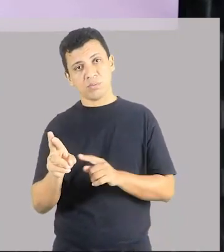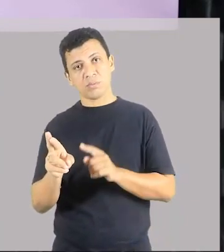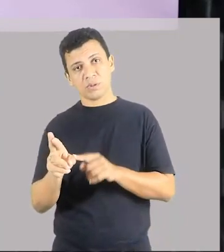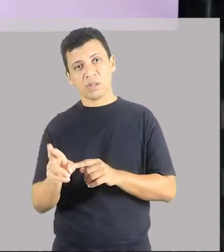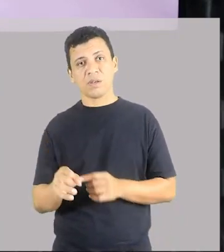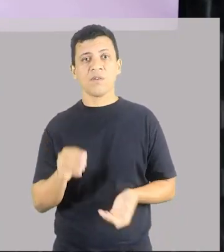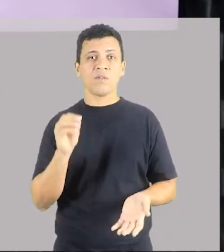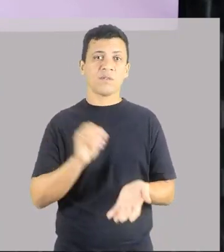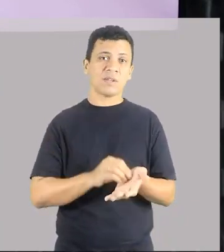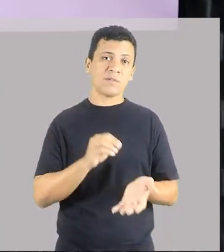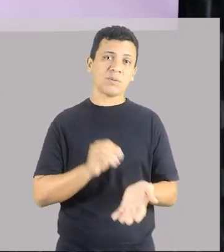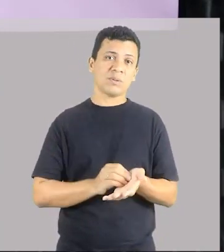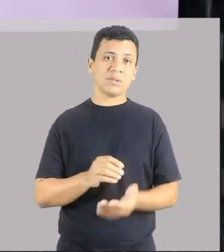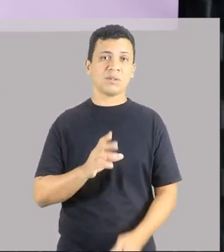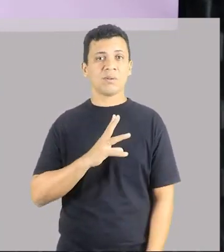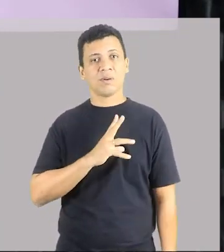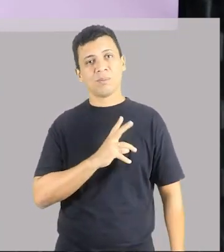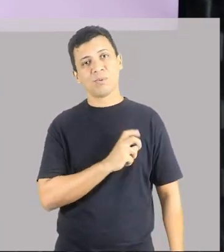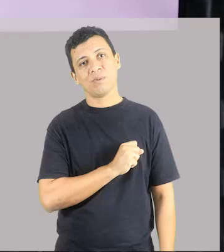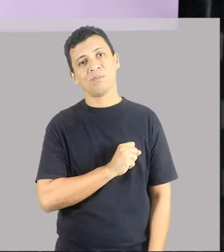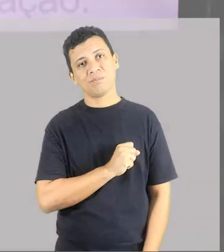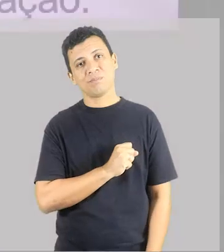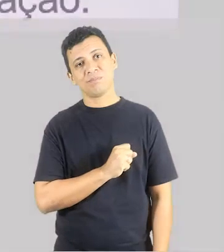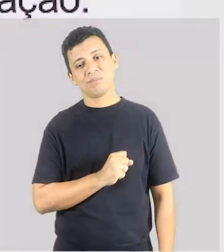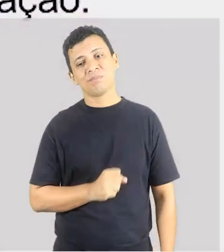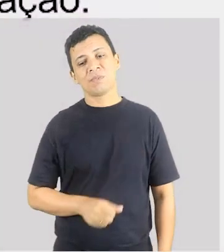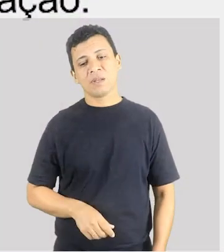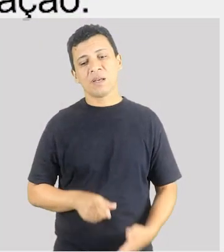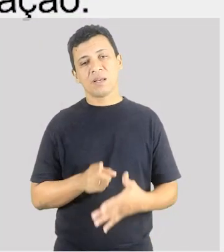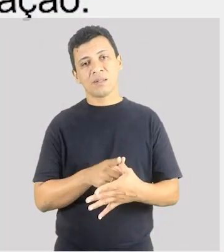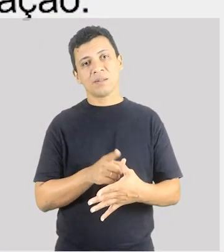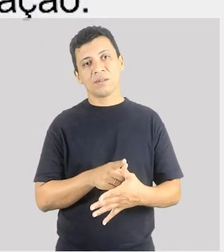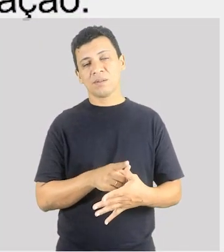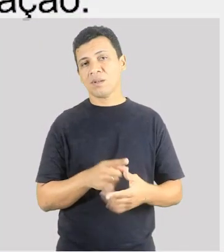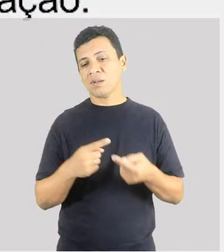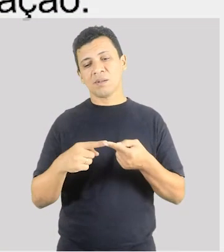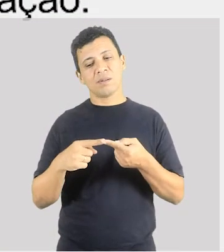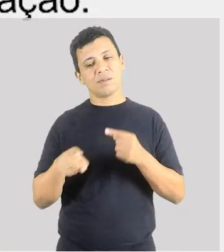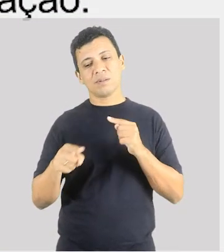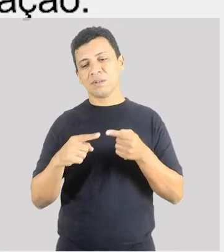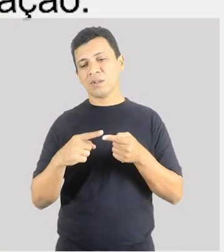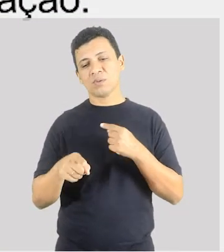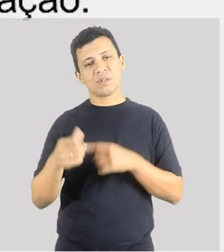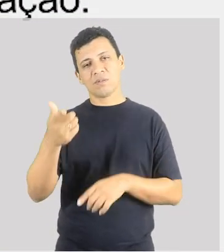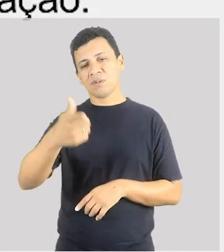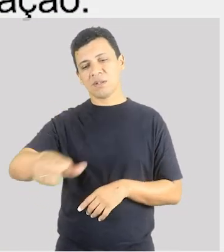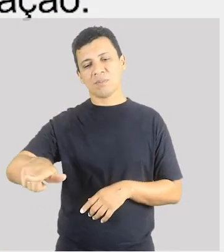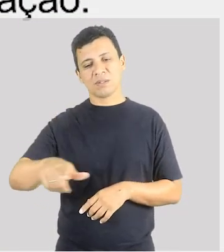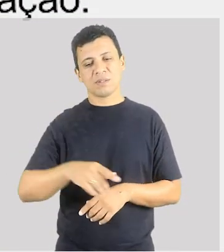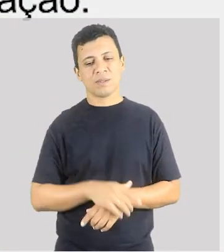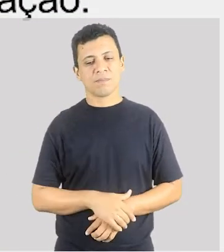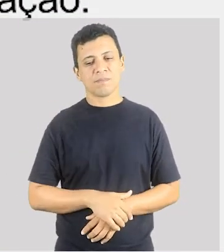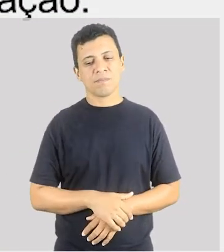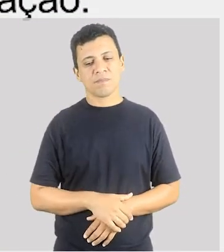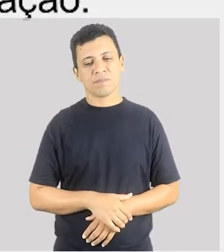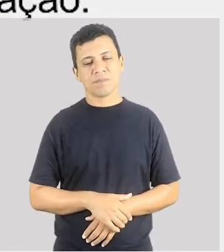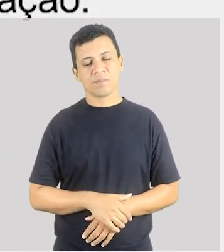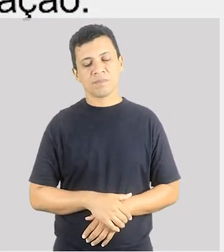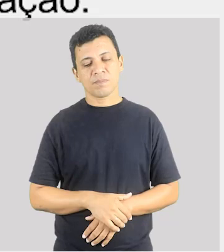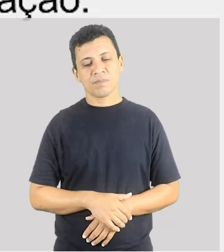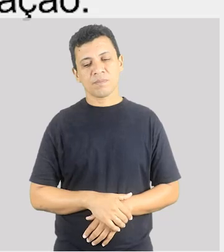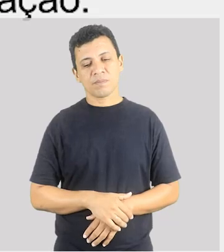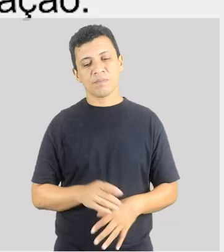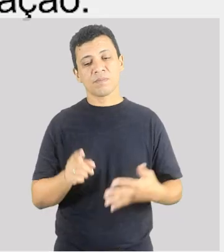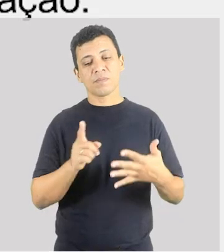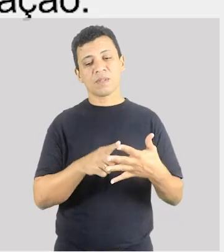ausência desse amor A negação desse amor então o prefixo 10 ele não significa repetição já está eliminada a letra a